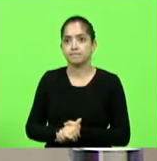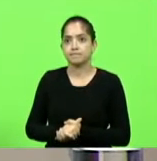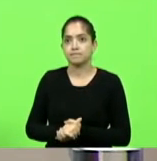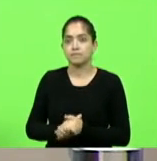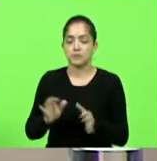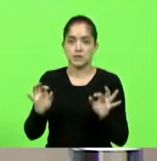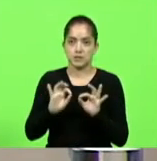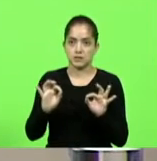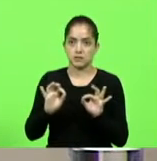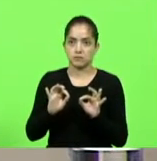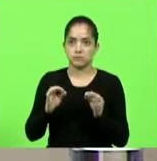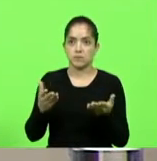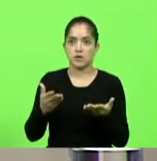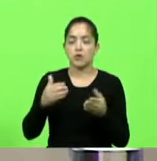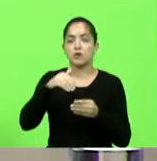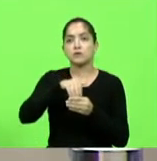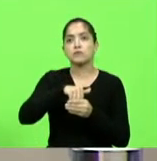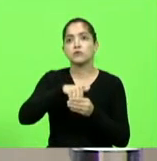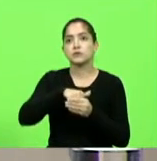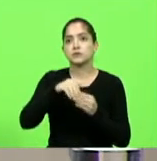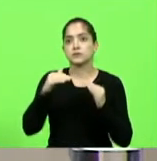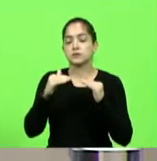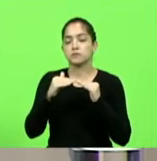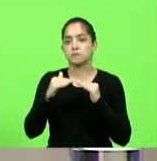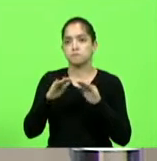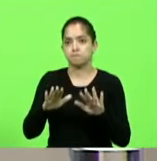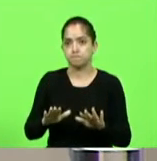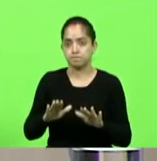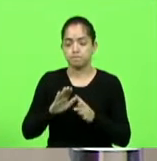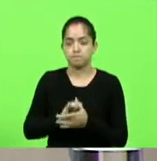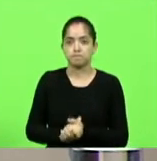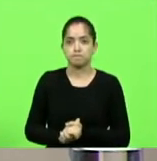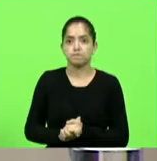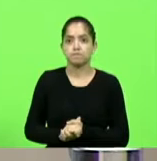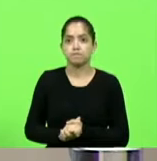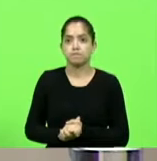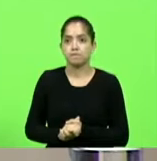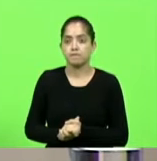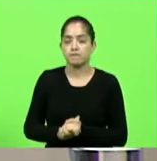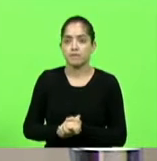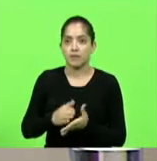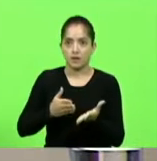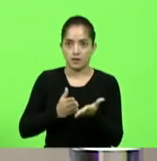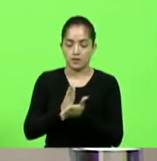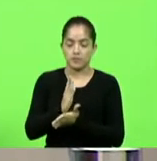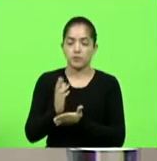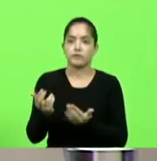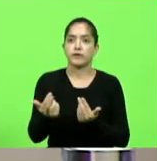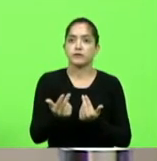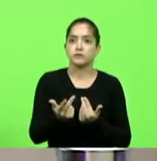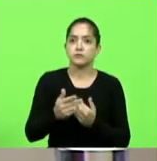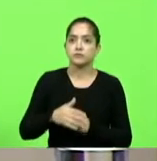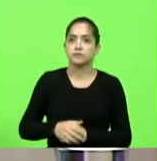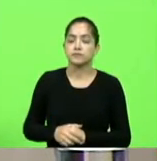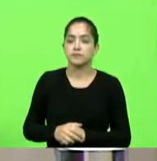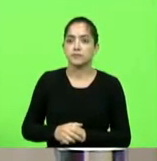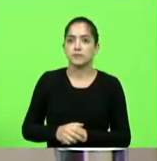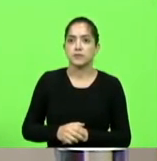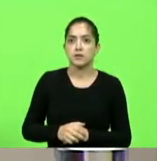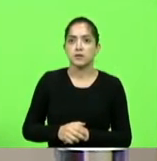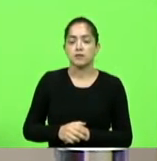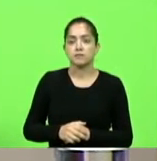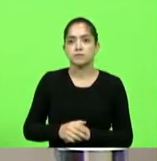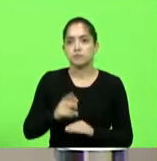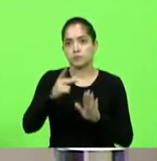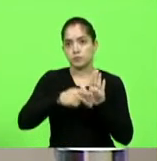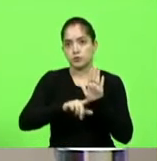Não havendo quem queira discutir, em votação. Deputados que aprovam permaneçam como se encontram. Aprovado por unanimidade. Discussão e votação em turno